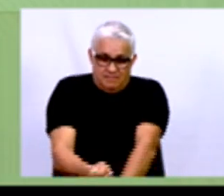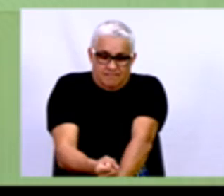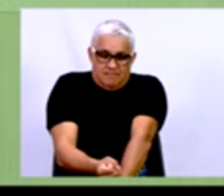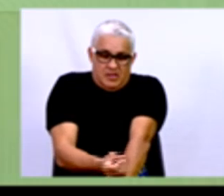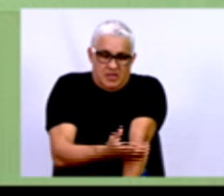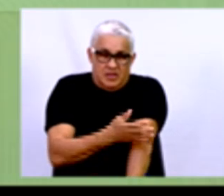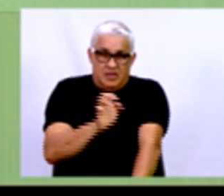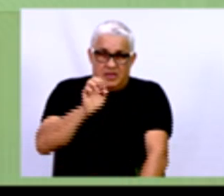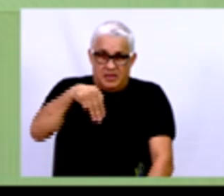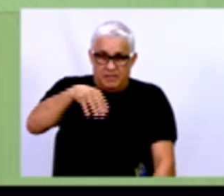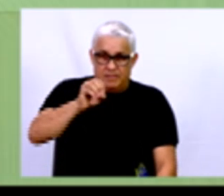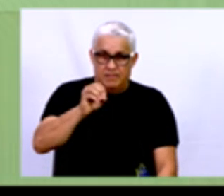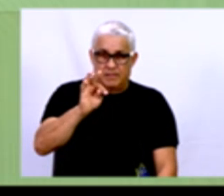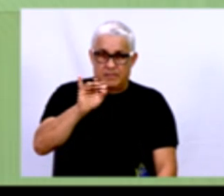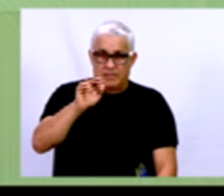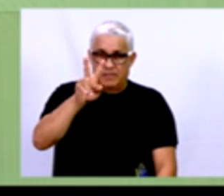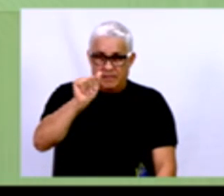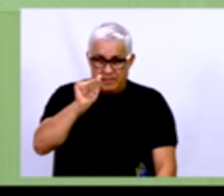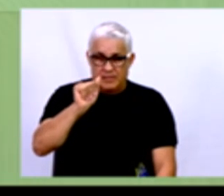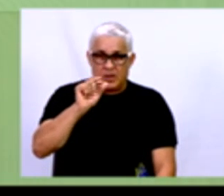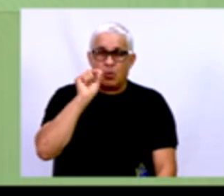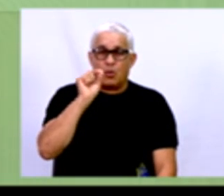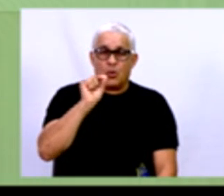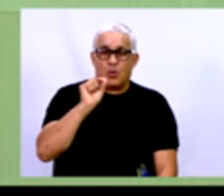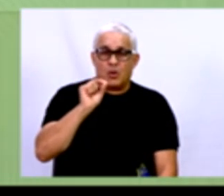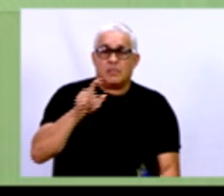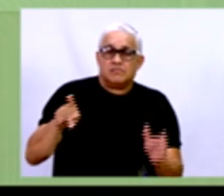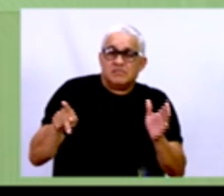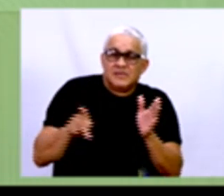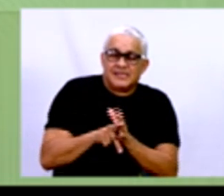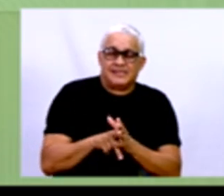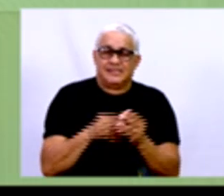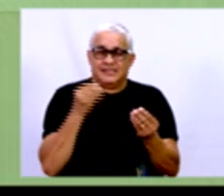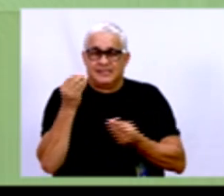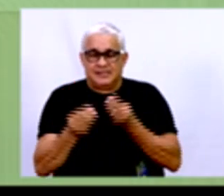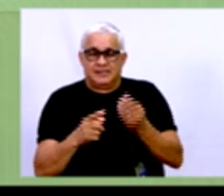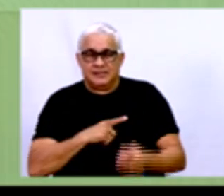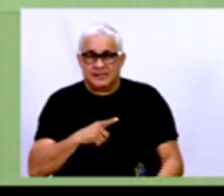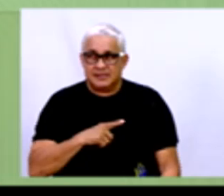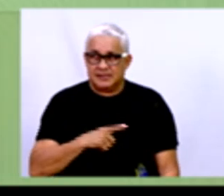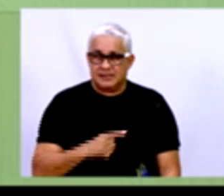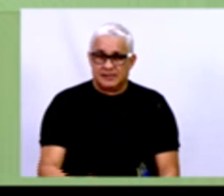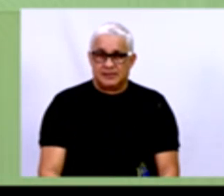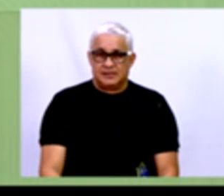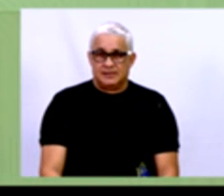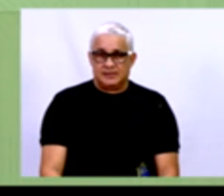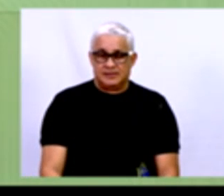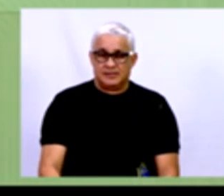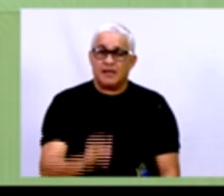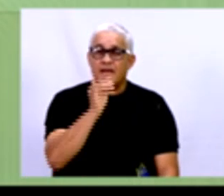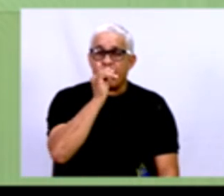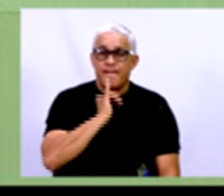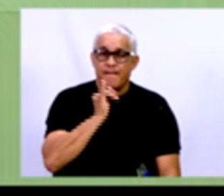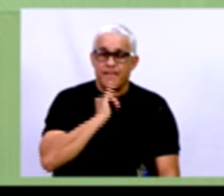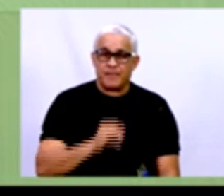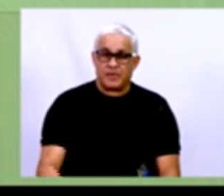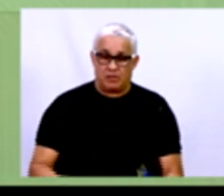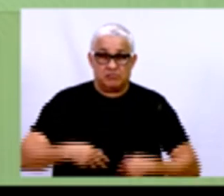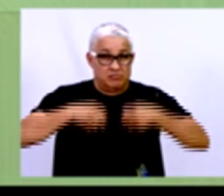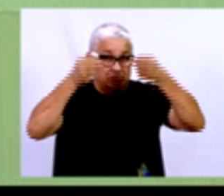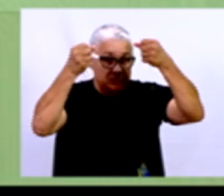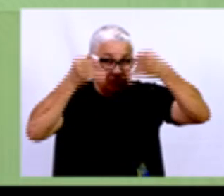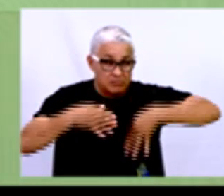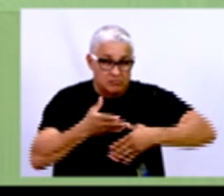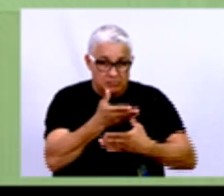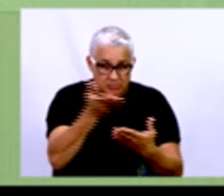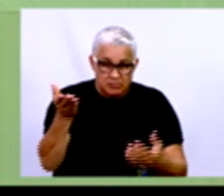emotiva. Então, a função emotiva, ela se caracteriza como? Nós temos, vamos ver aqui nesse exemplo, daí eu vou explicar para